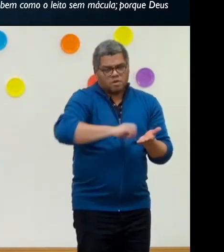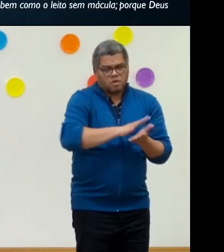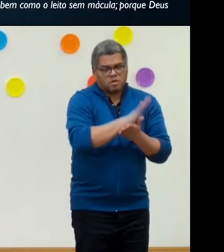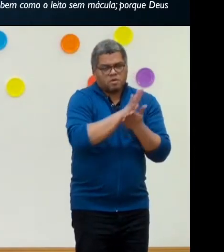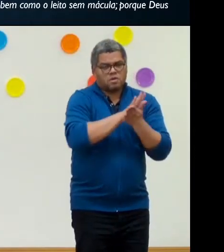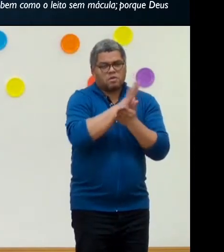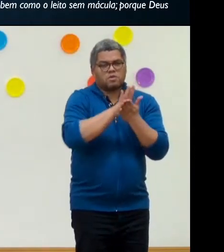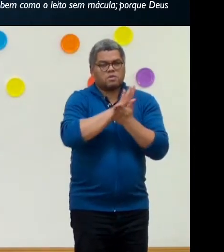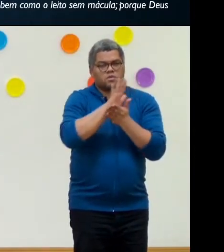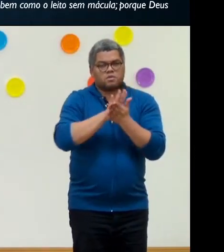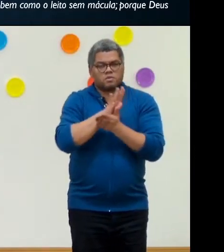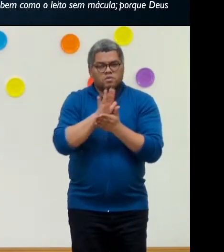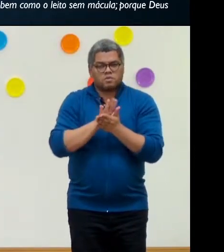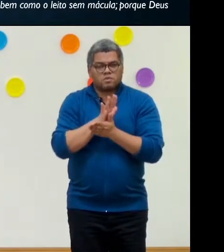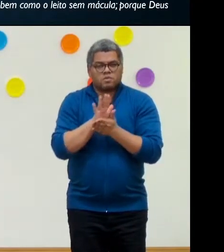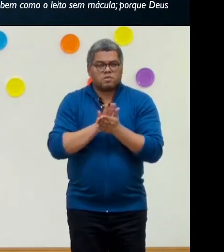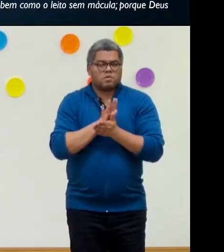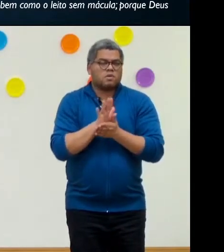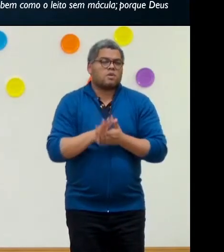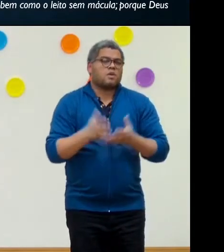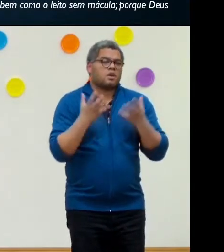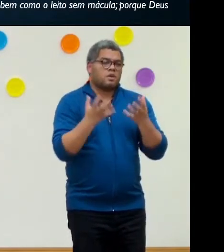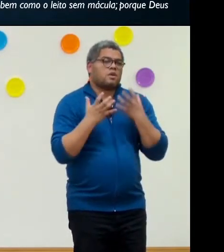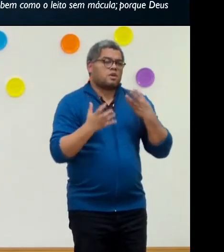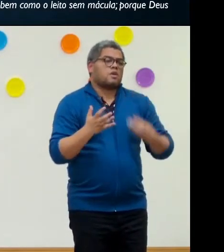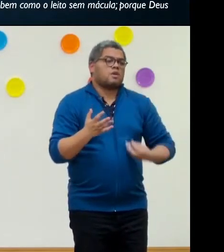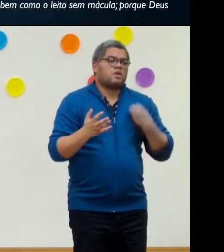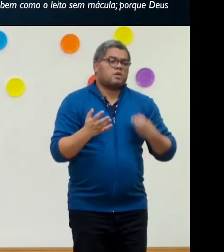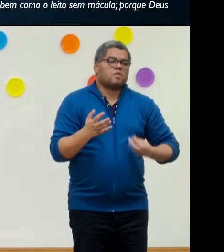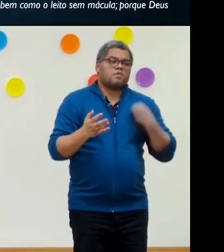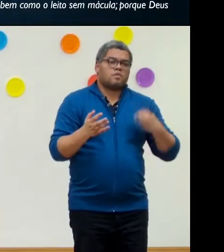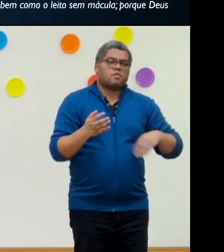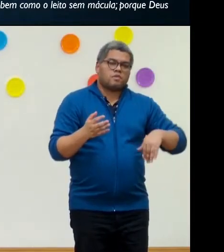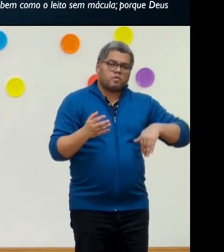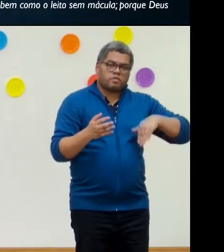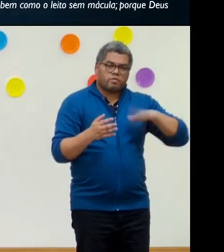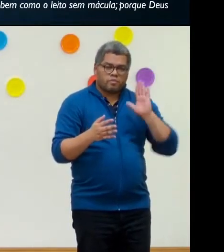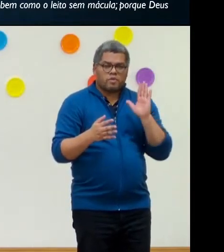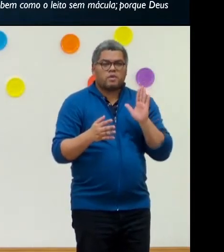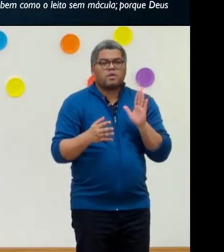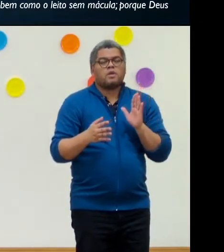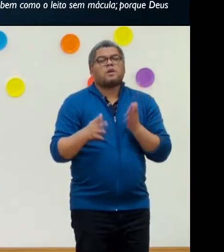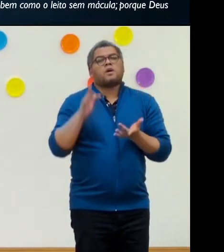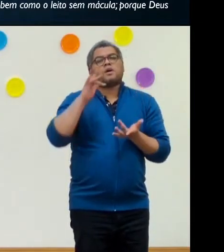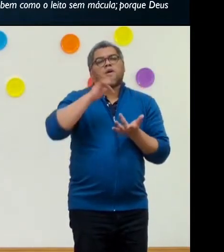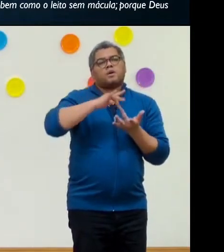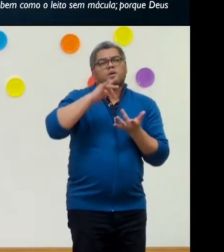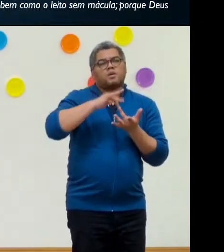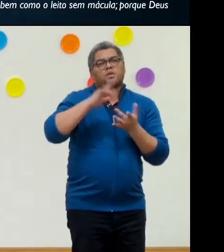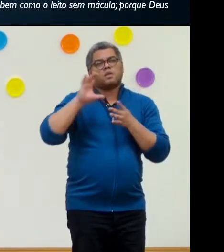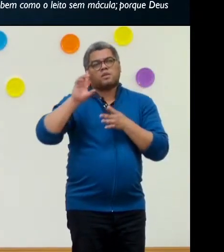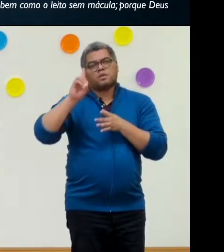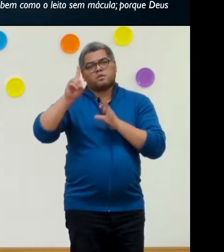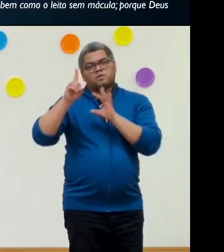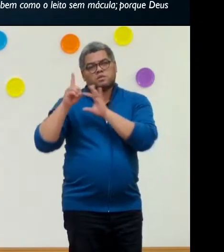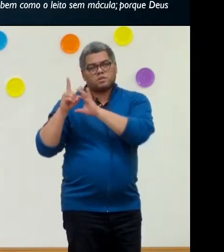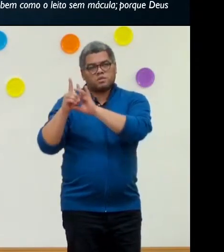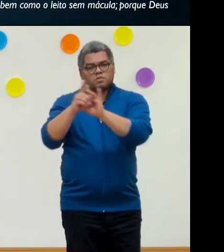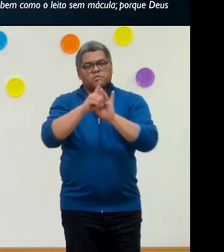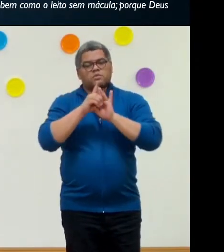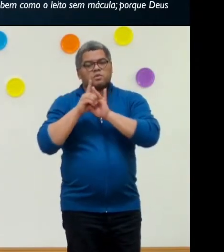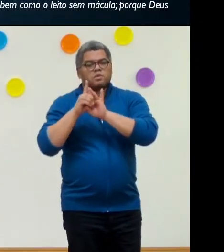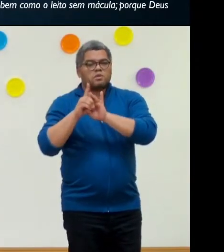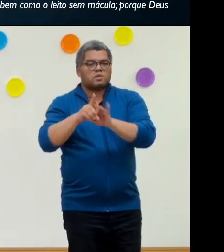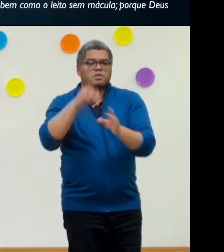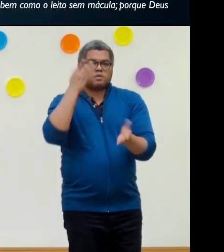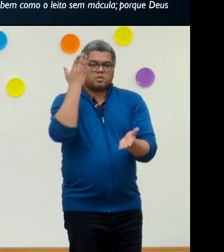pratica e quer viver mais, é insaciável. Destrói a espiritualidade, comunhão com Deus. Deus